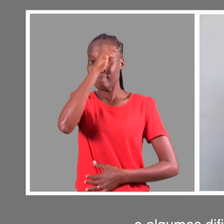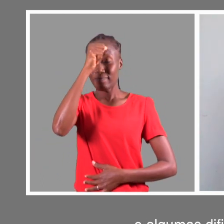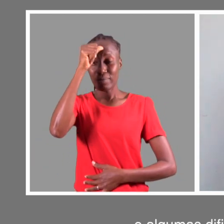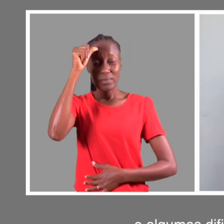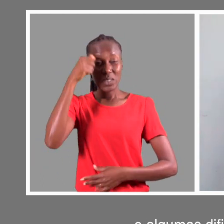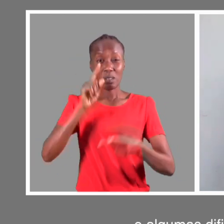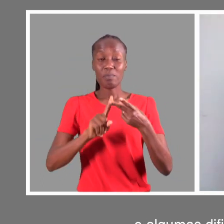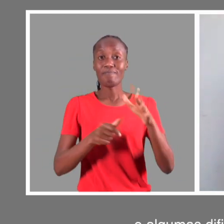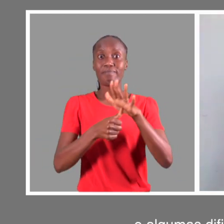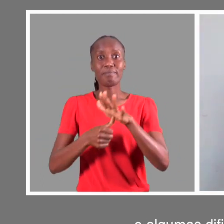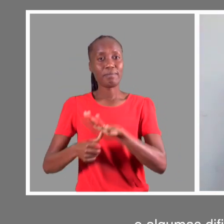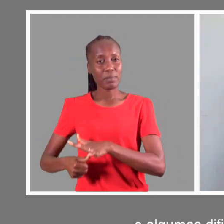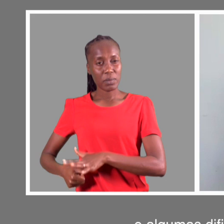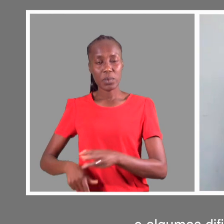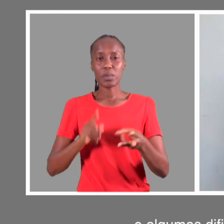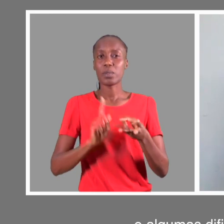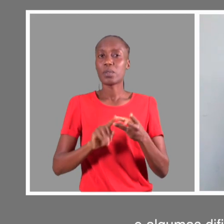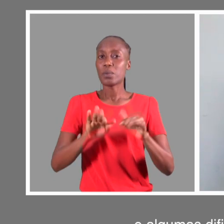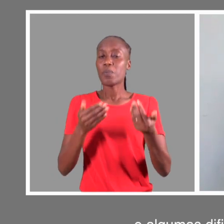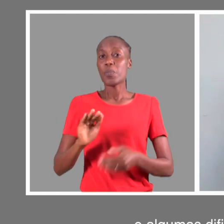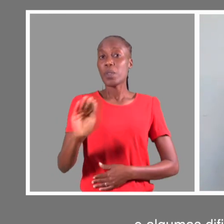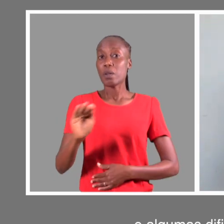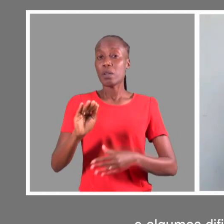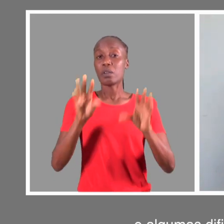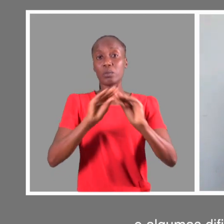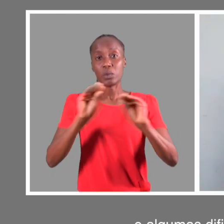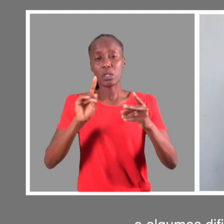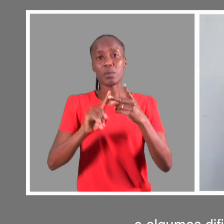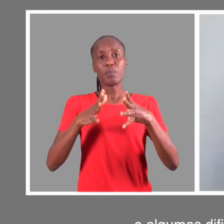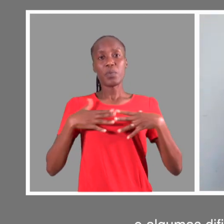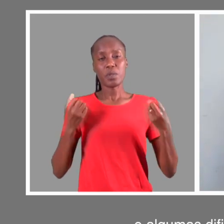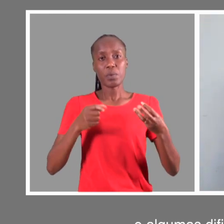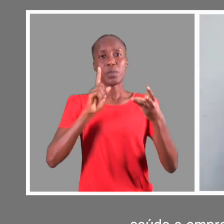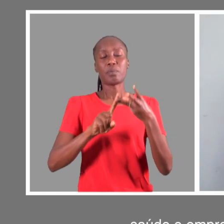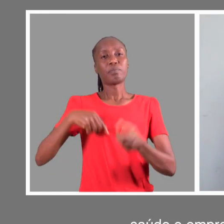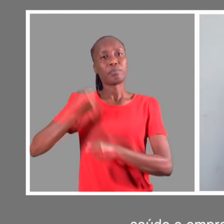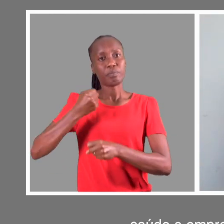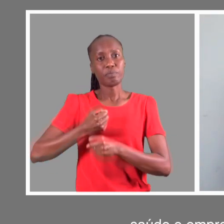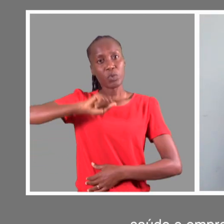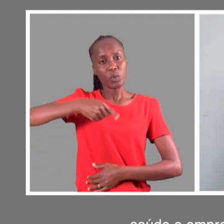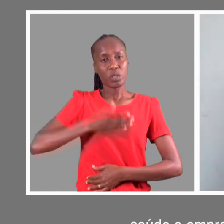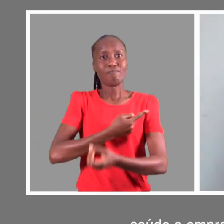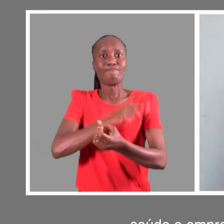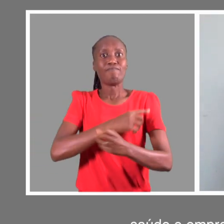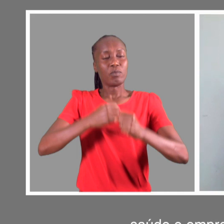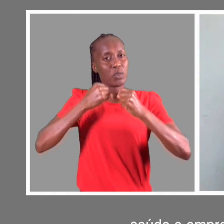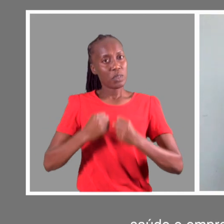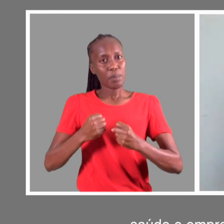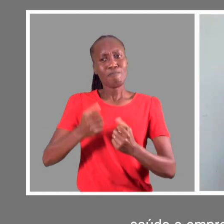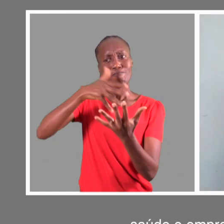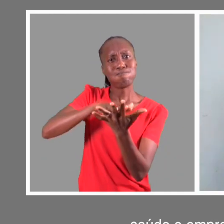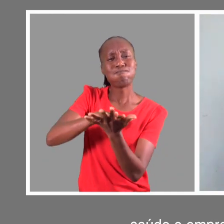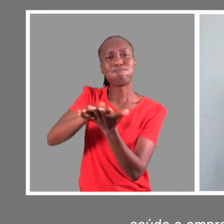dificuldades em discriminação ou área de educação, saúde, emprego. Nós